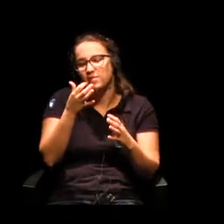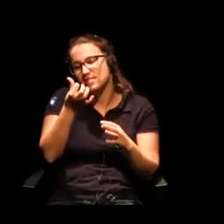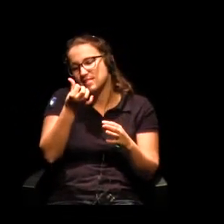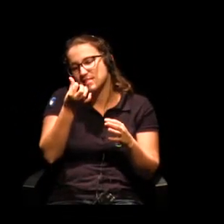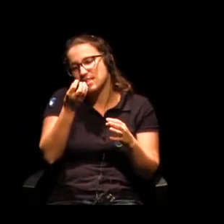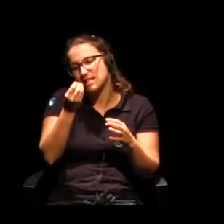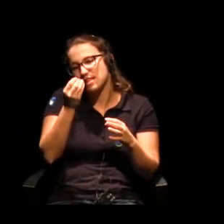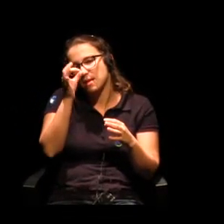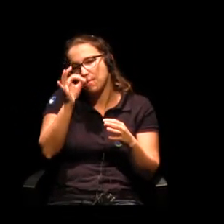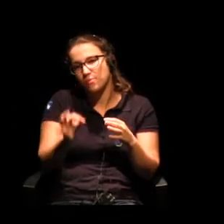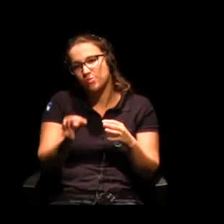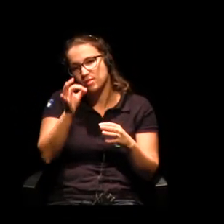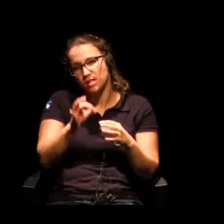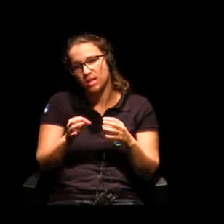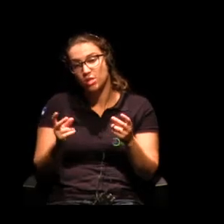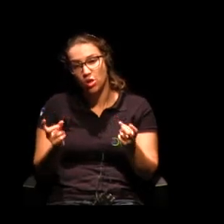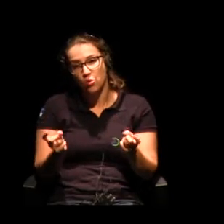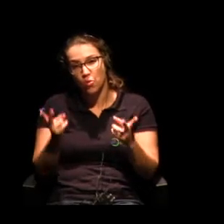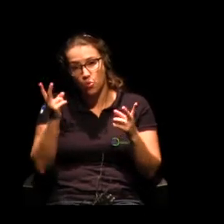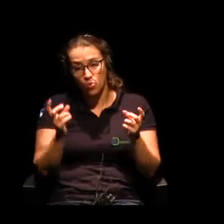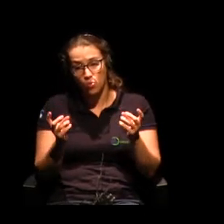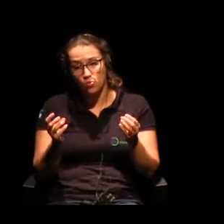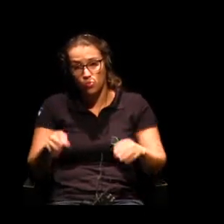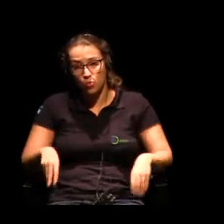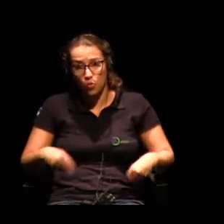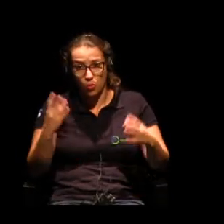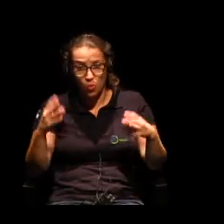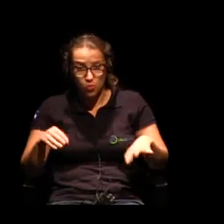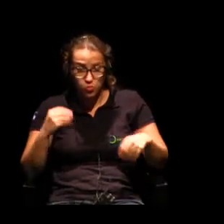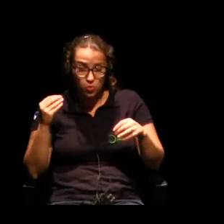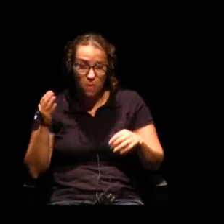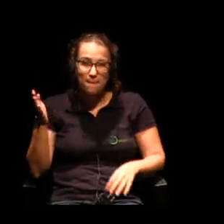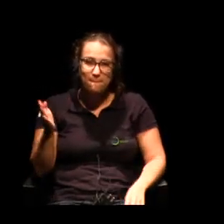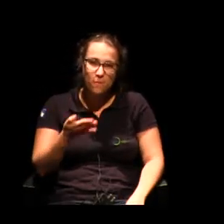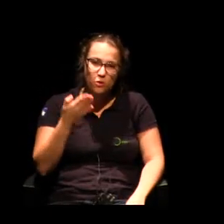vasos, e cerca de 60% do custo